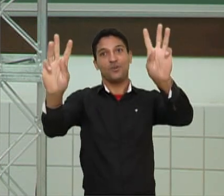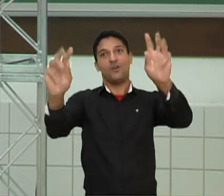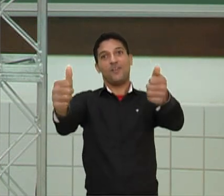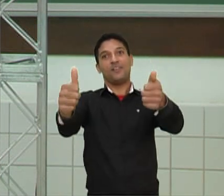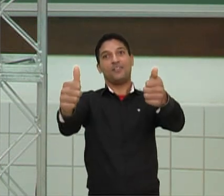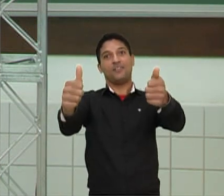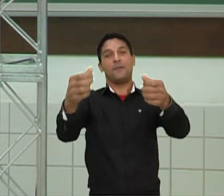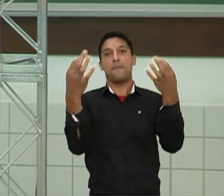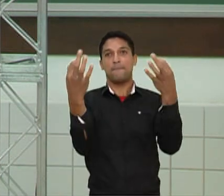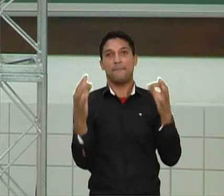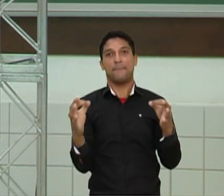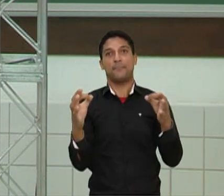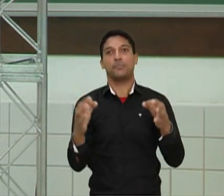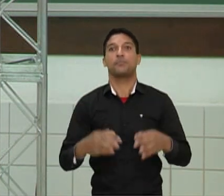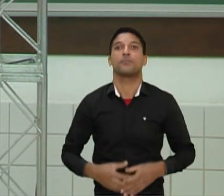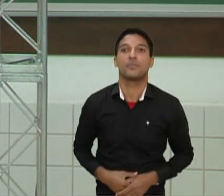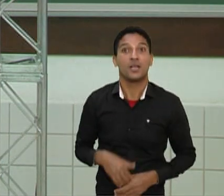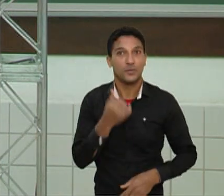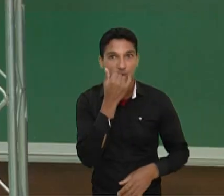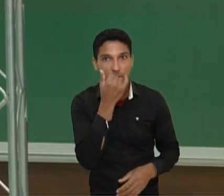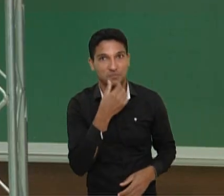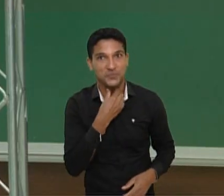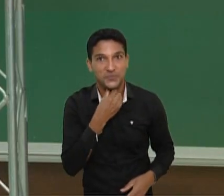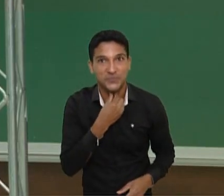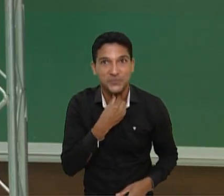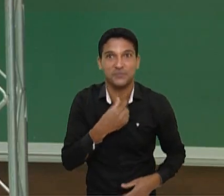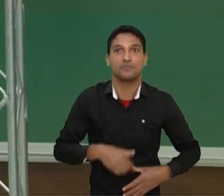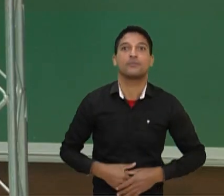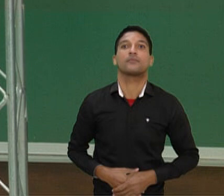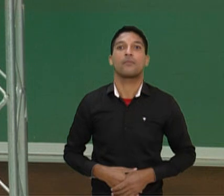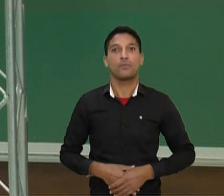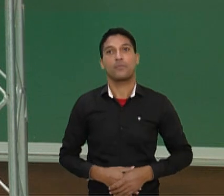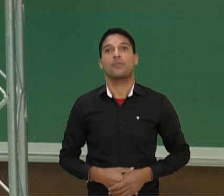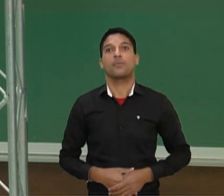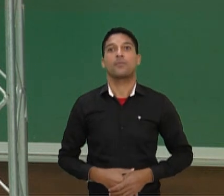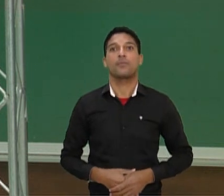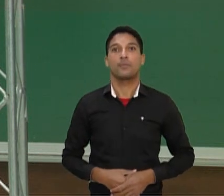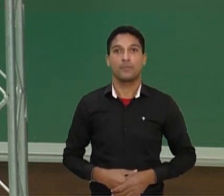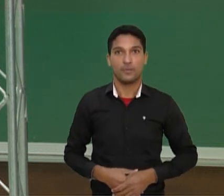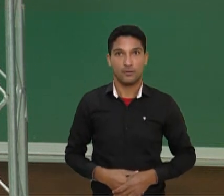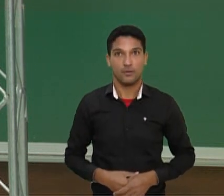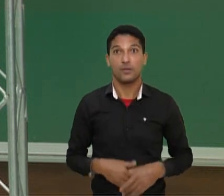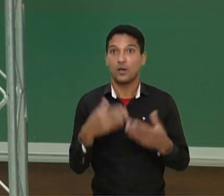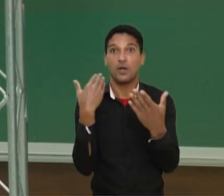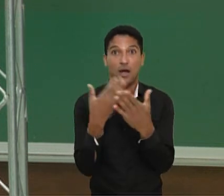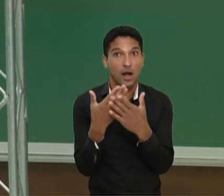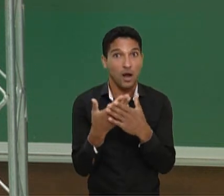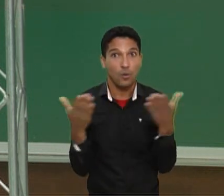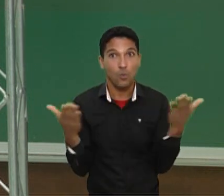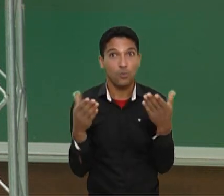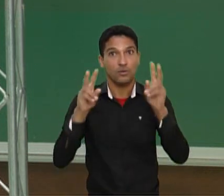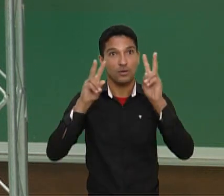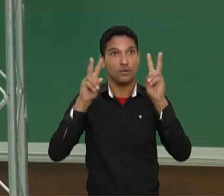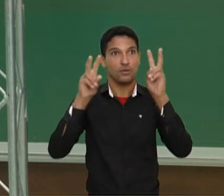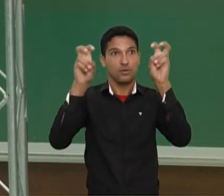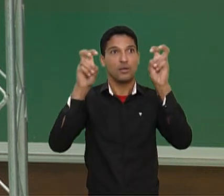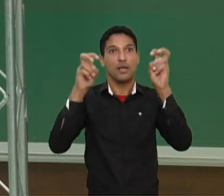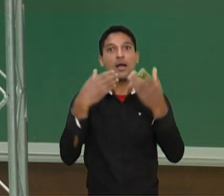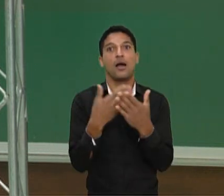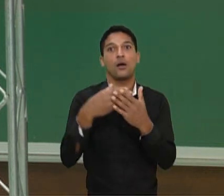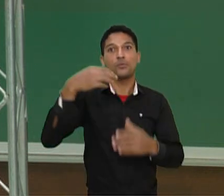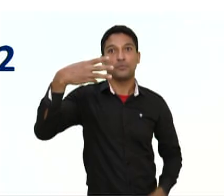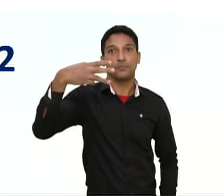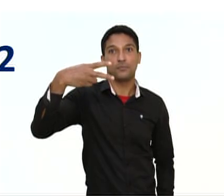show! Perfeito, então, desculpa, bora lá. Aula de hoje, aula